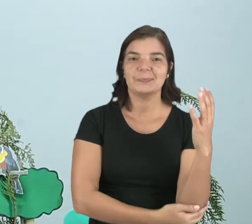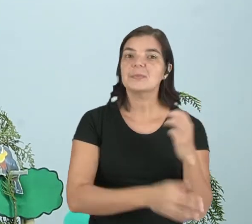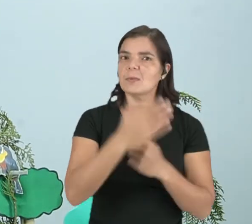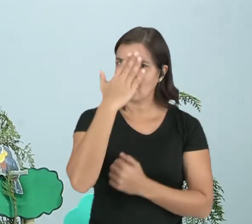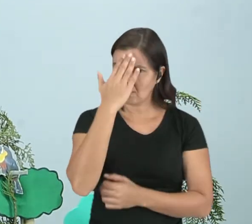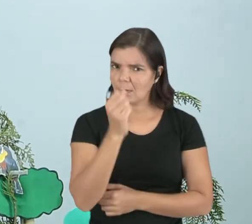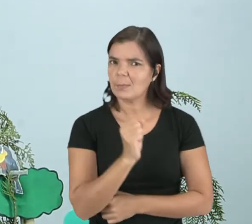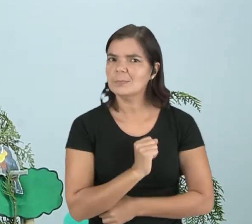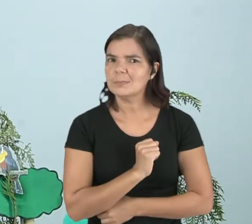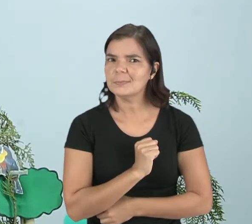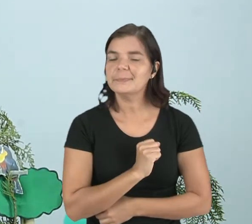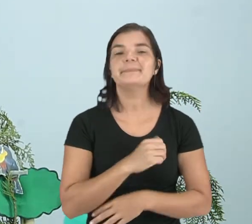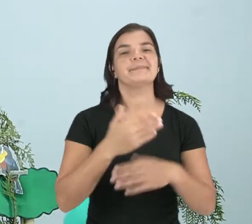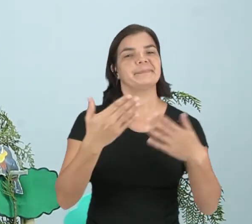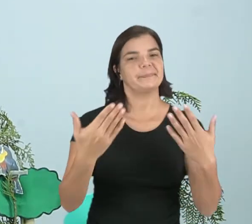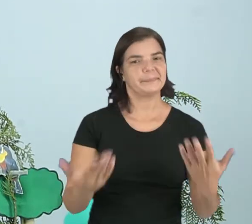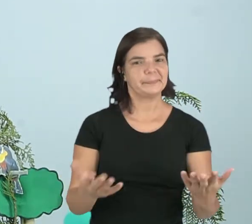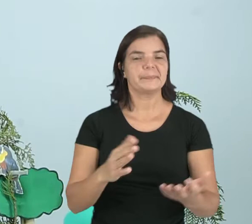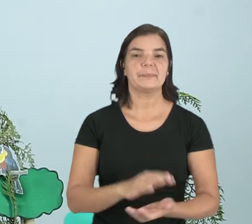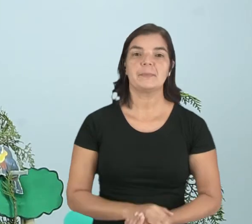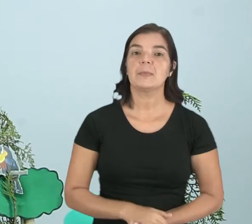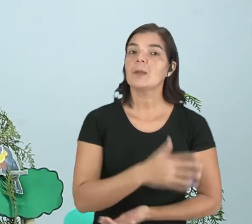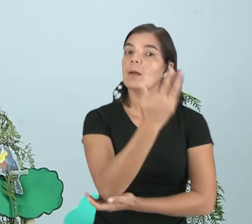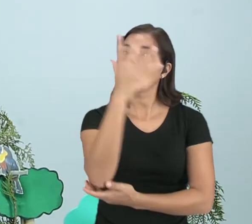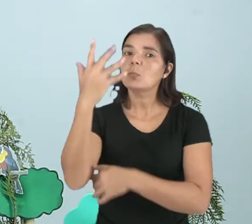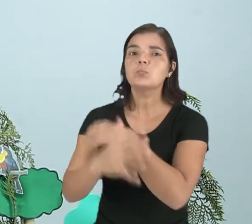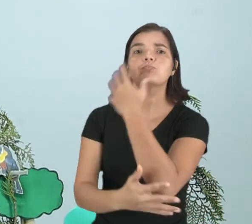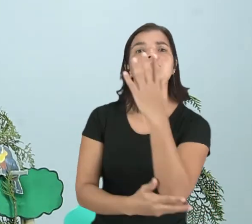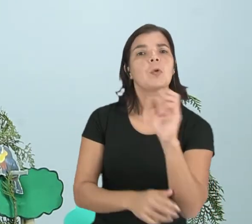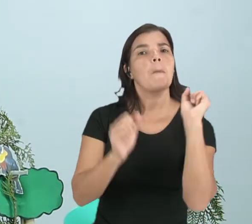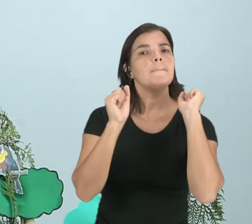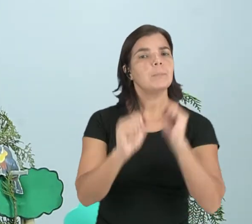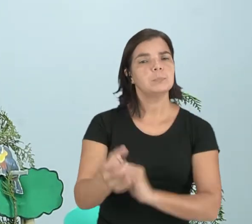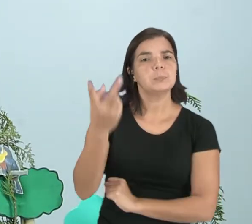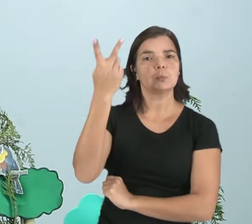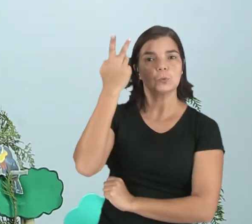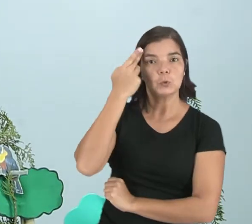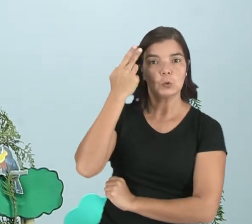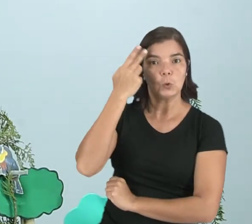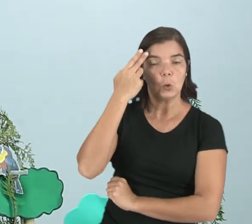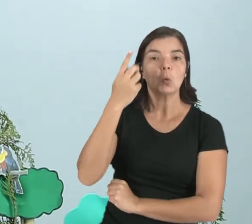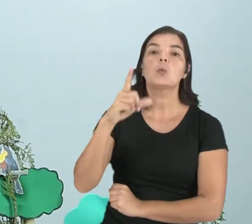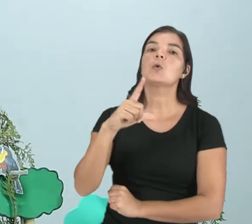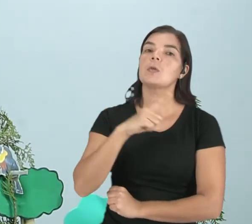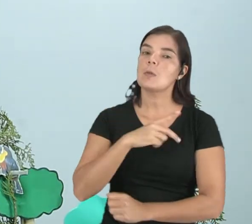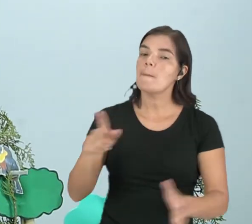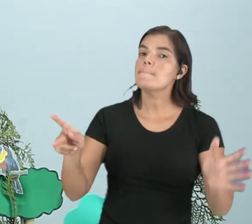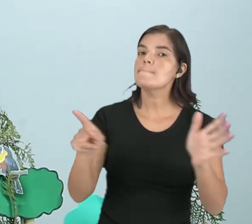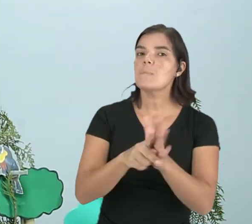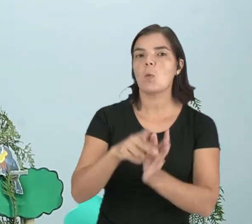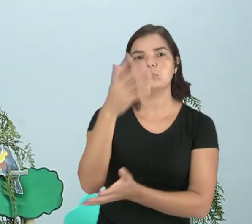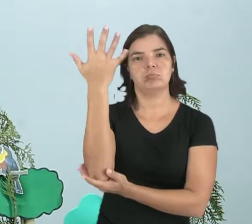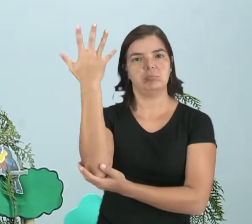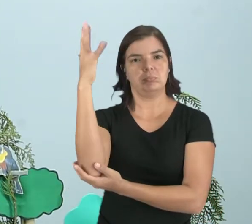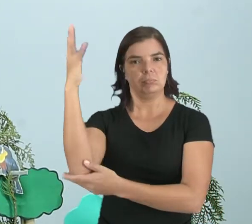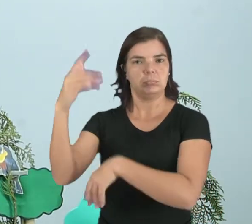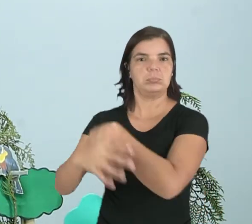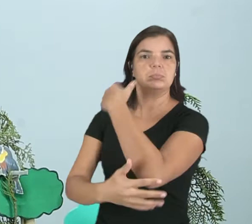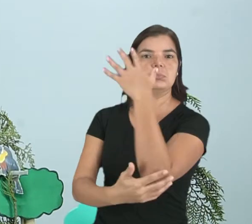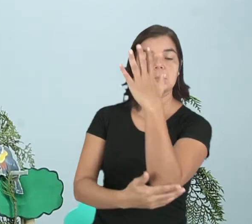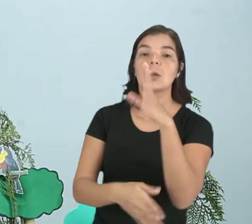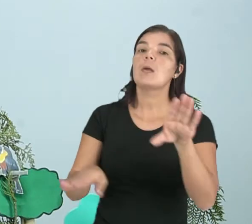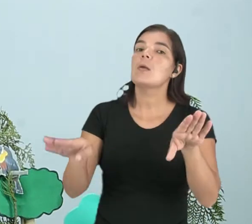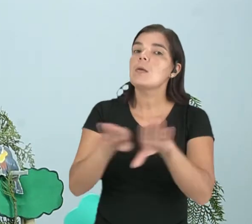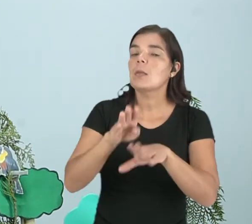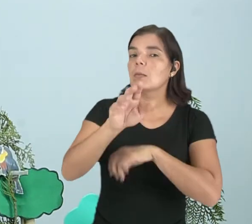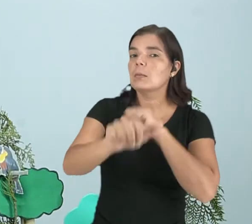Sabia? Muito bem. Então, a paisagem ela pode ser natural, quando ela tem elementos naturais. E ela